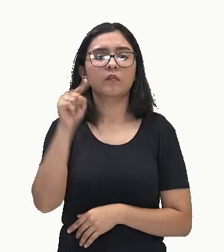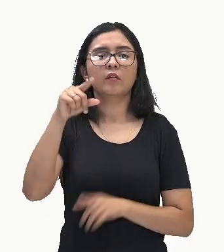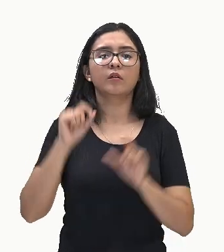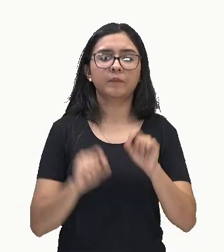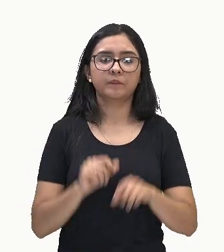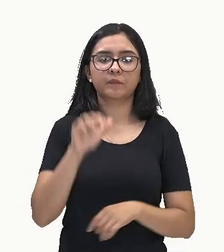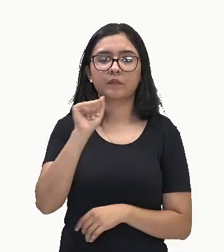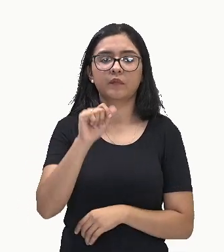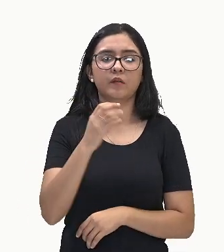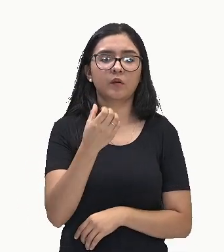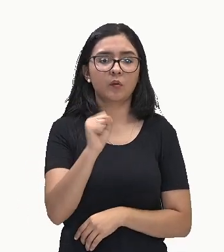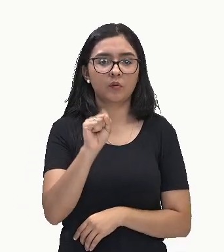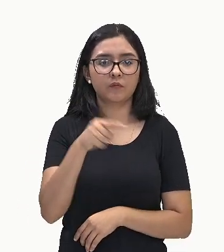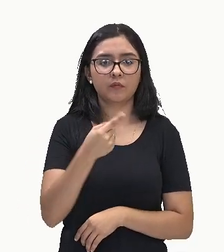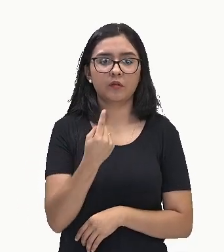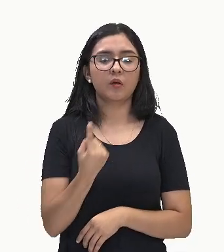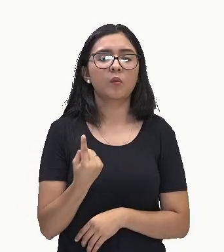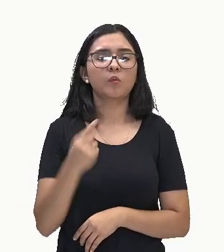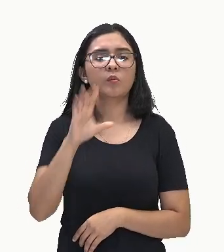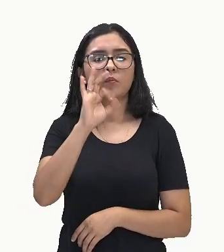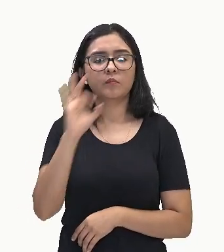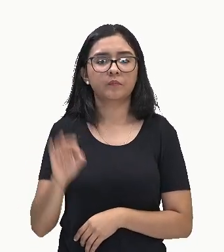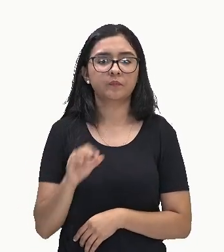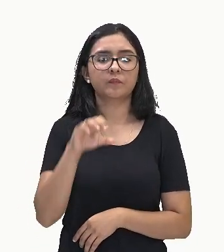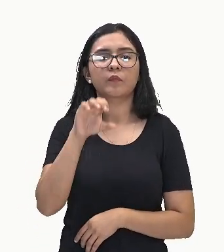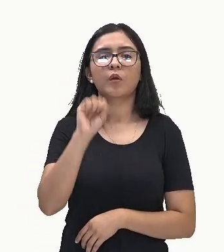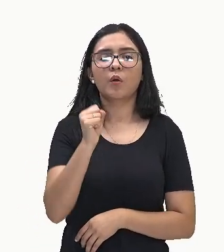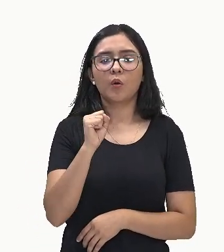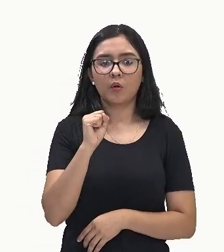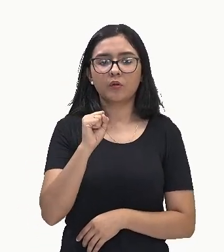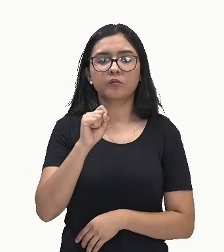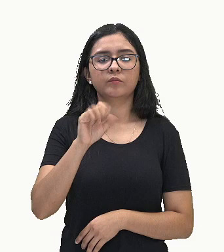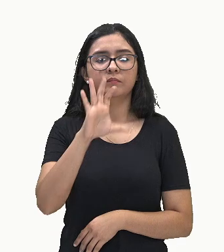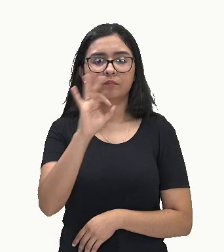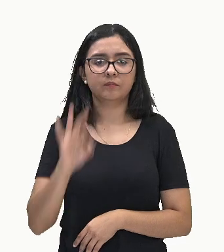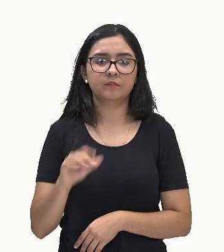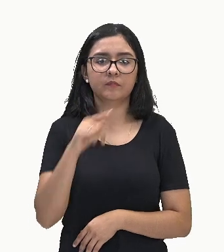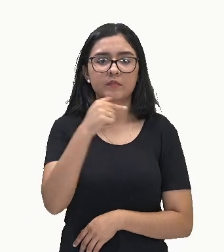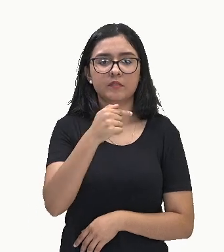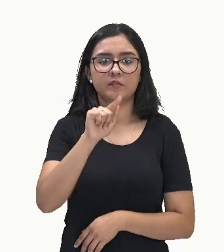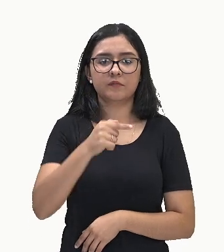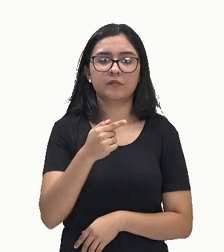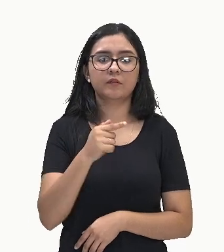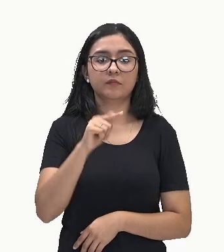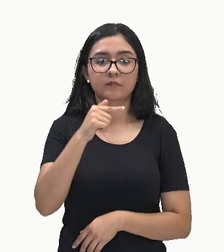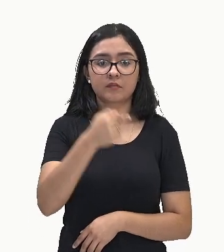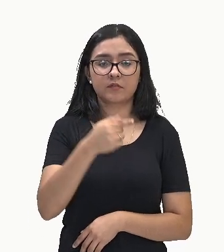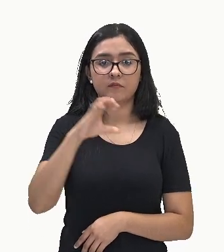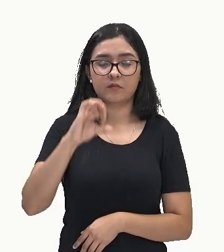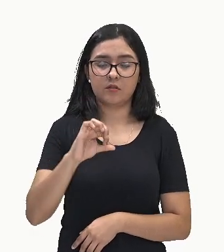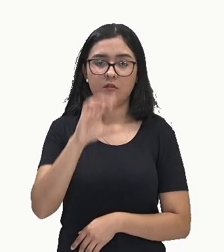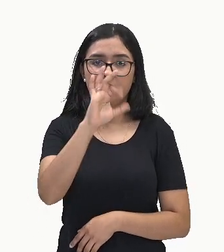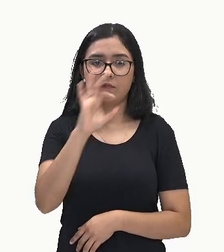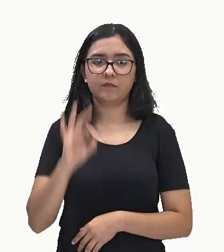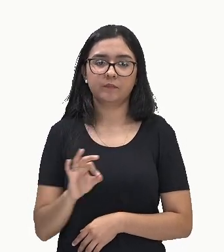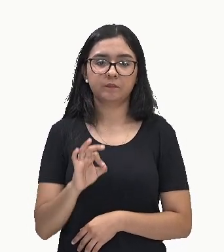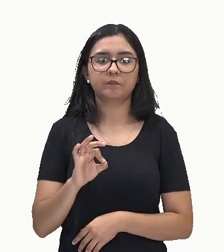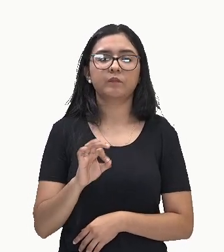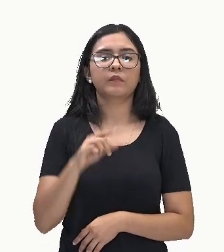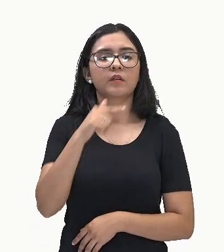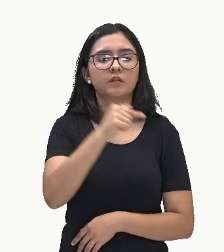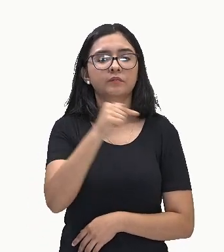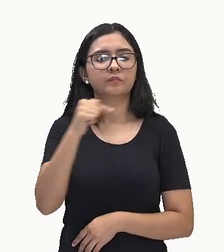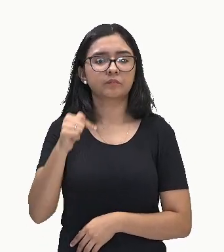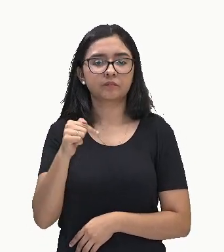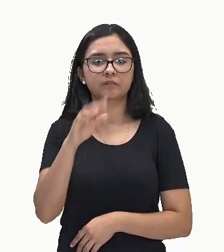8,1 b 88% c 7,9 d 7,7